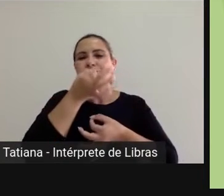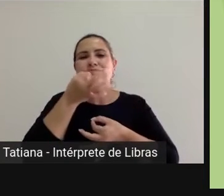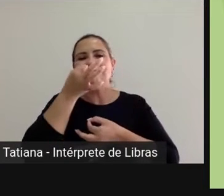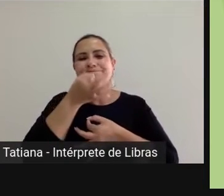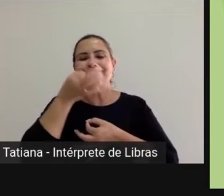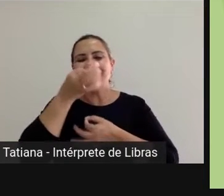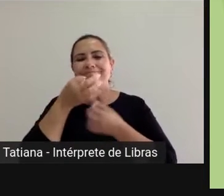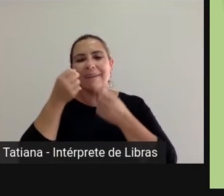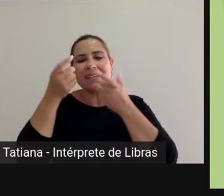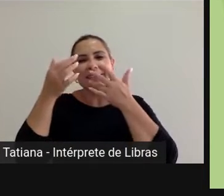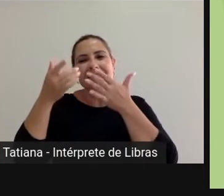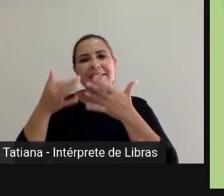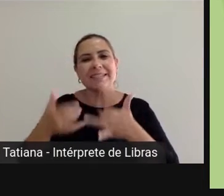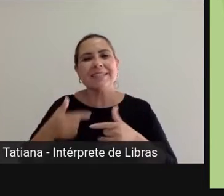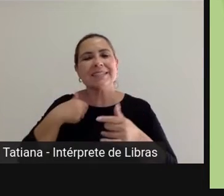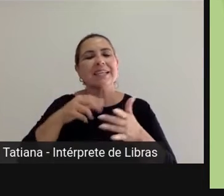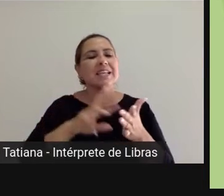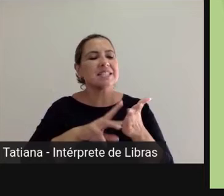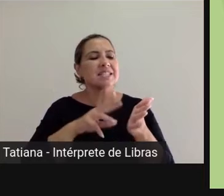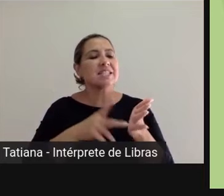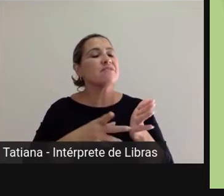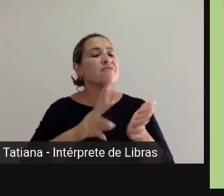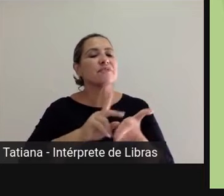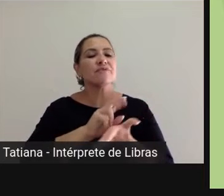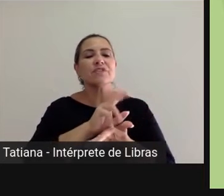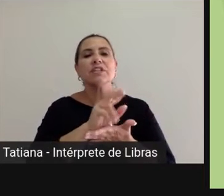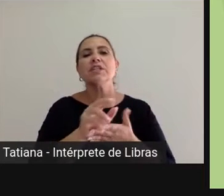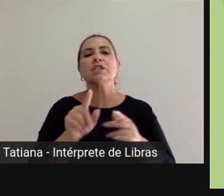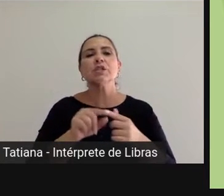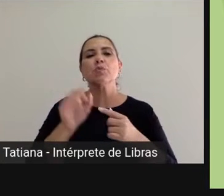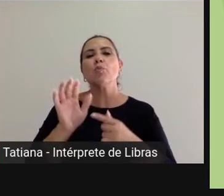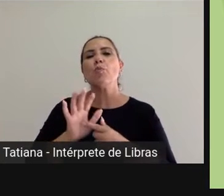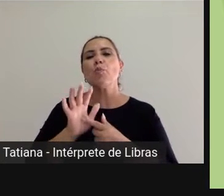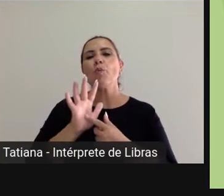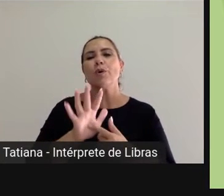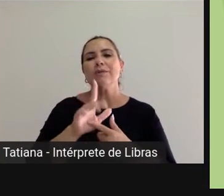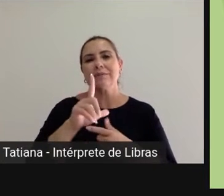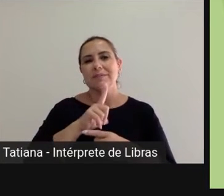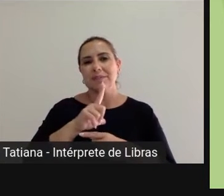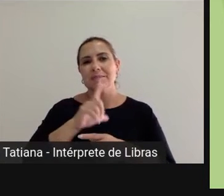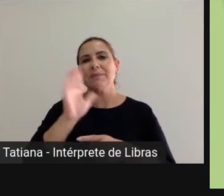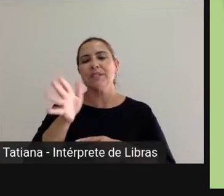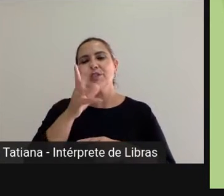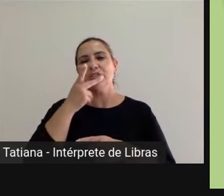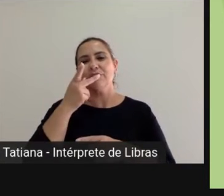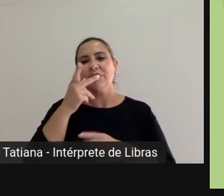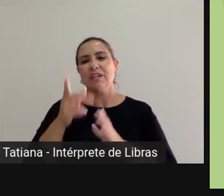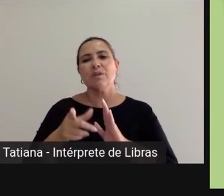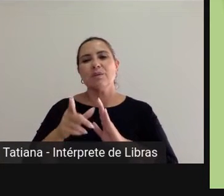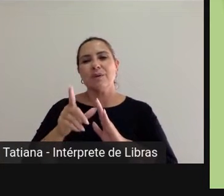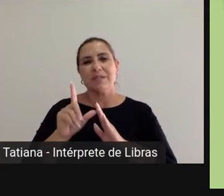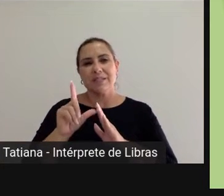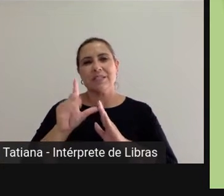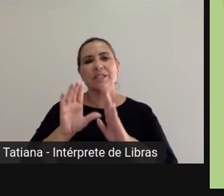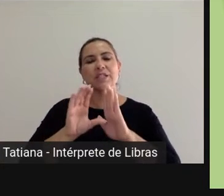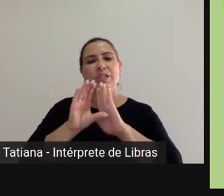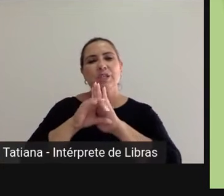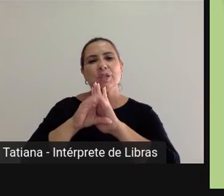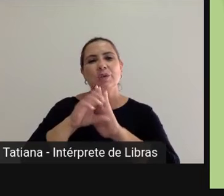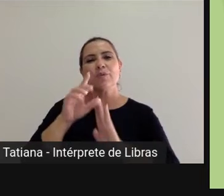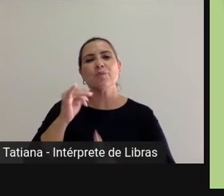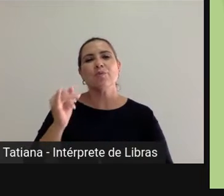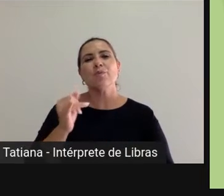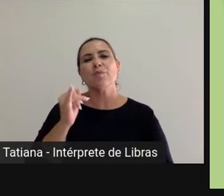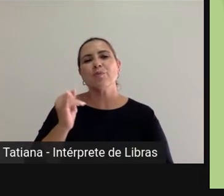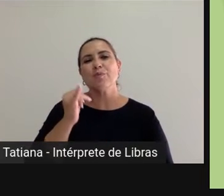uma gama de significados, né? E ele mostra o que também já foi falado aqui, que eu acho que é um conceito super importante,